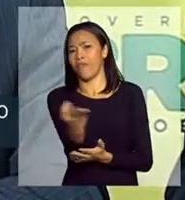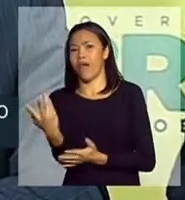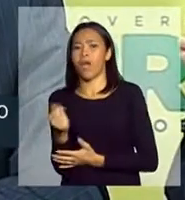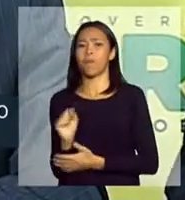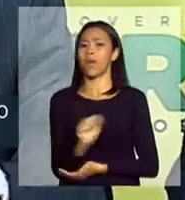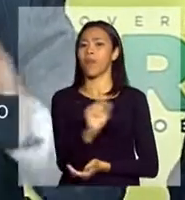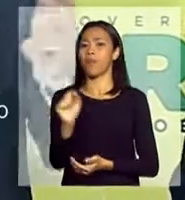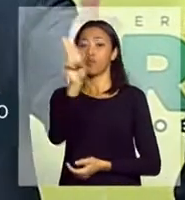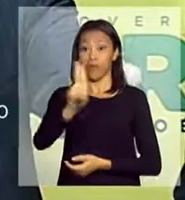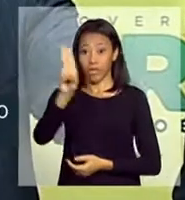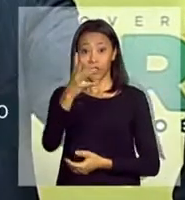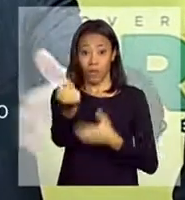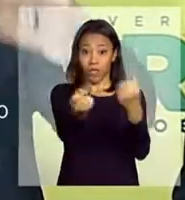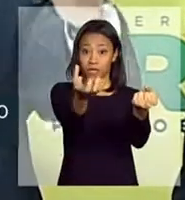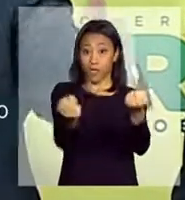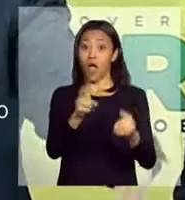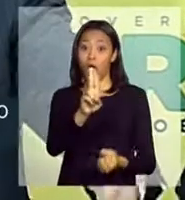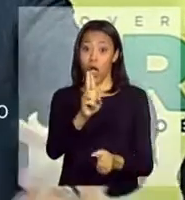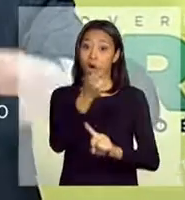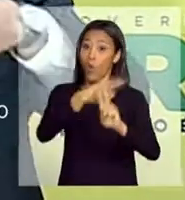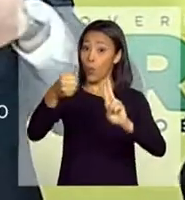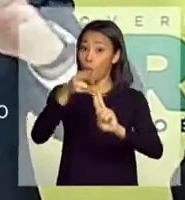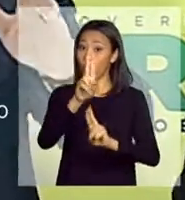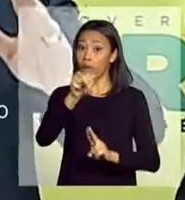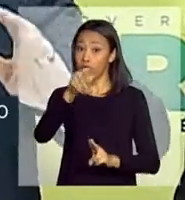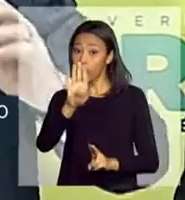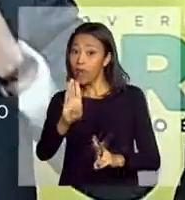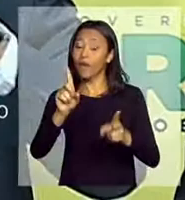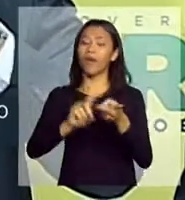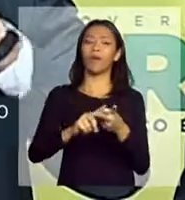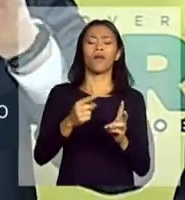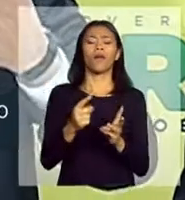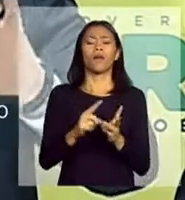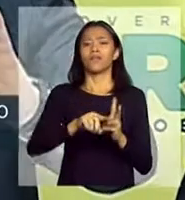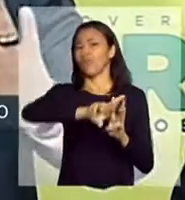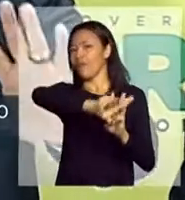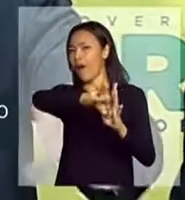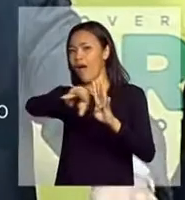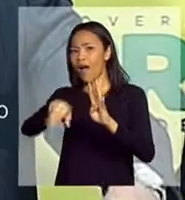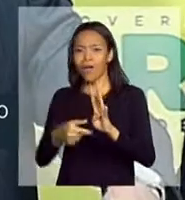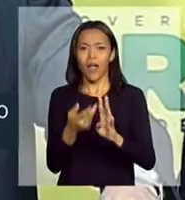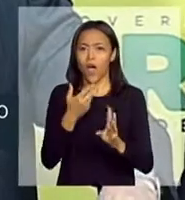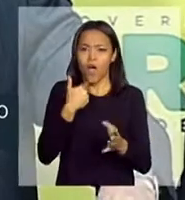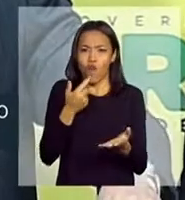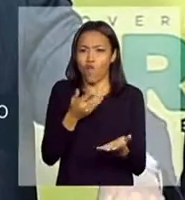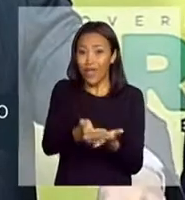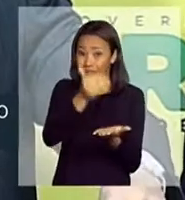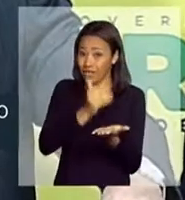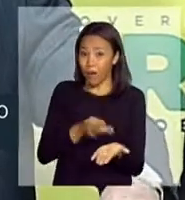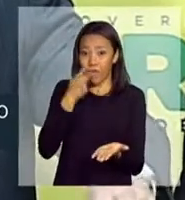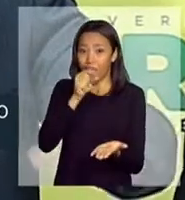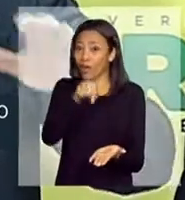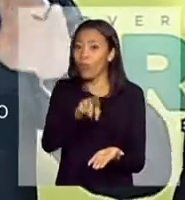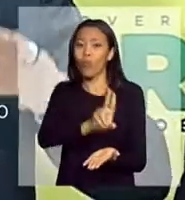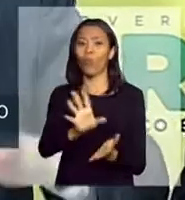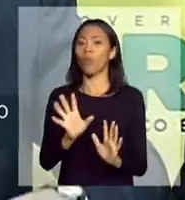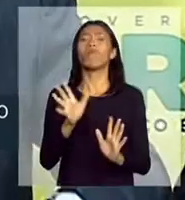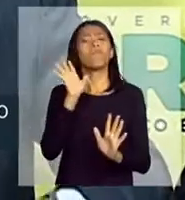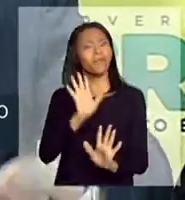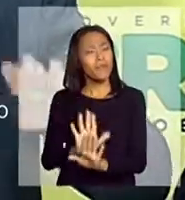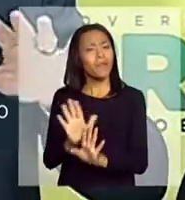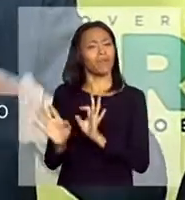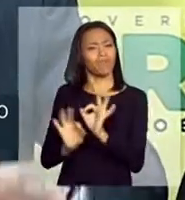universidades que estão aderindo pois ela UnB aderir UFMG aderir um monte de vez não não agora eu não vou adiantar deixa aderir